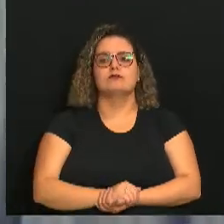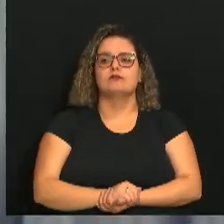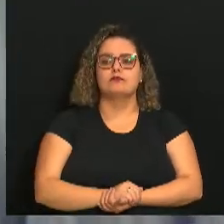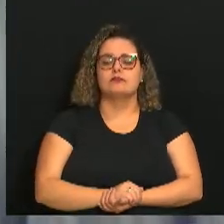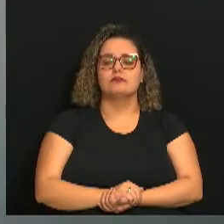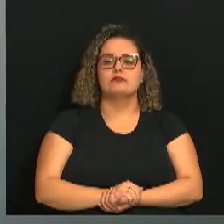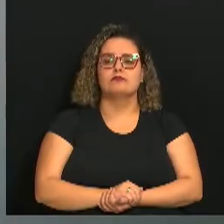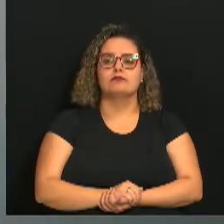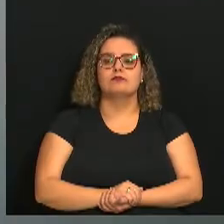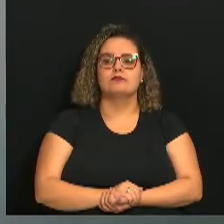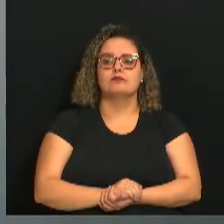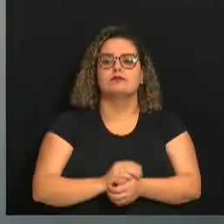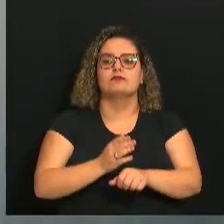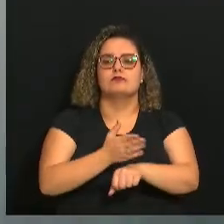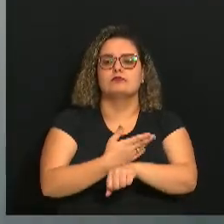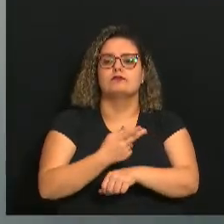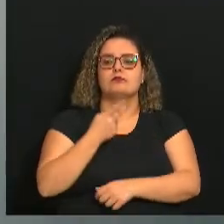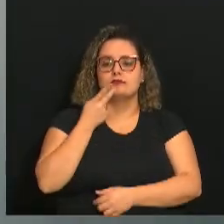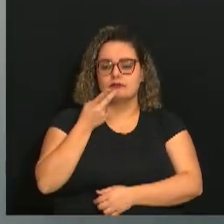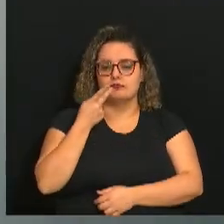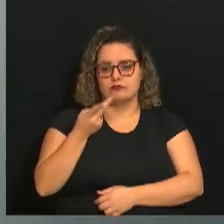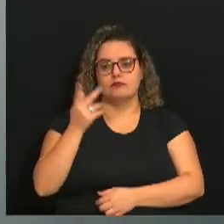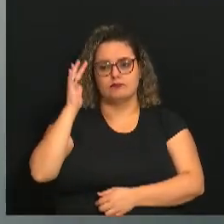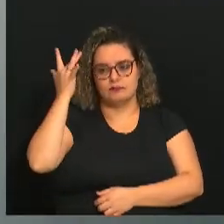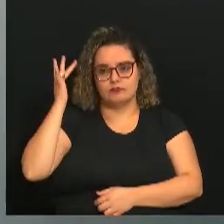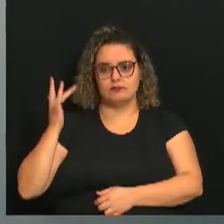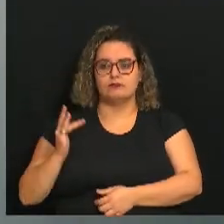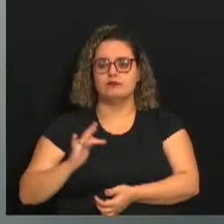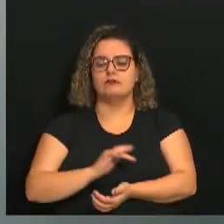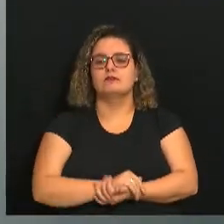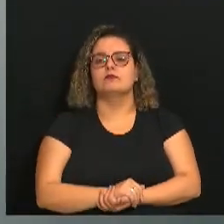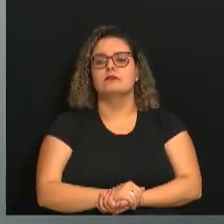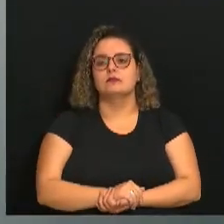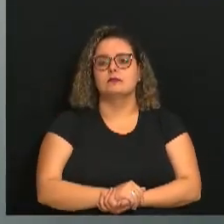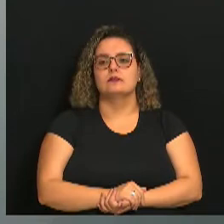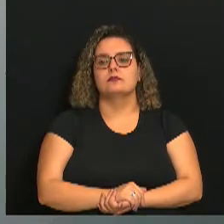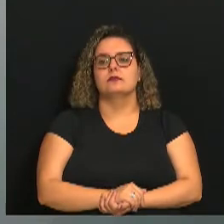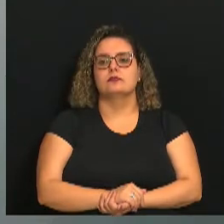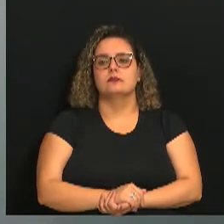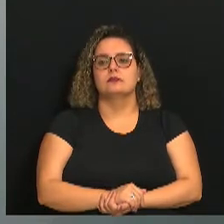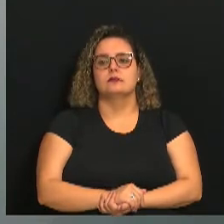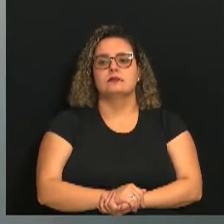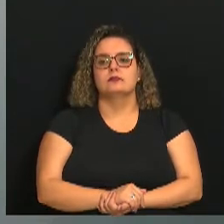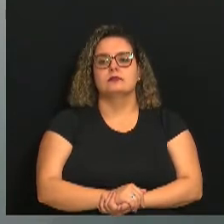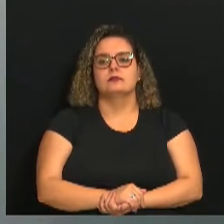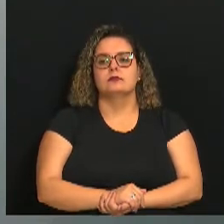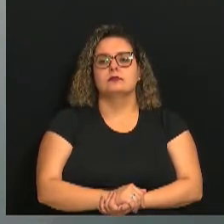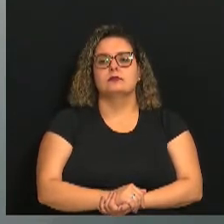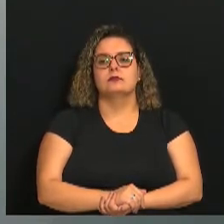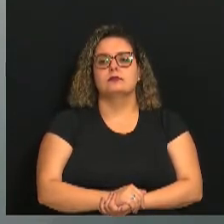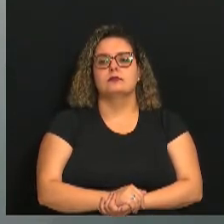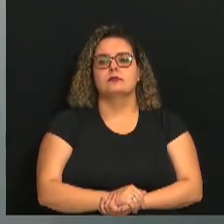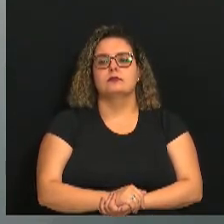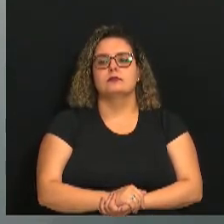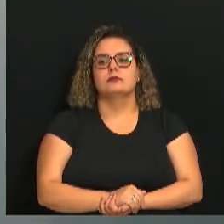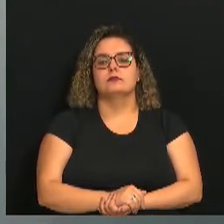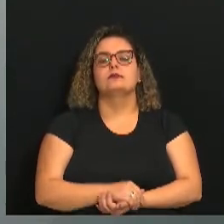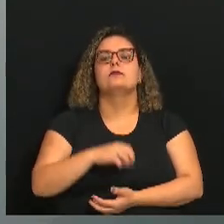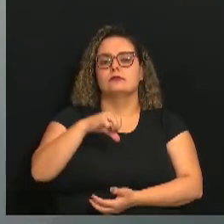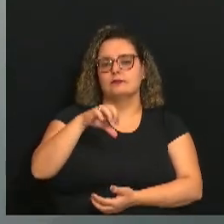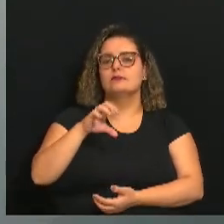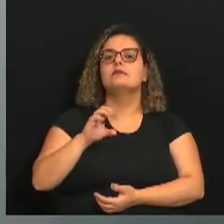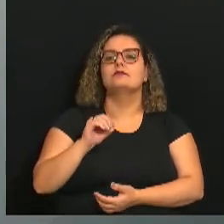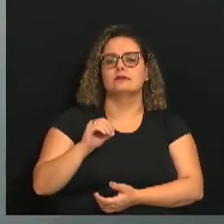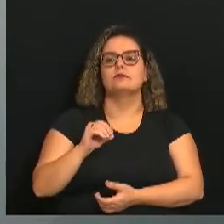Antes de responder as questões que a vereadora aqui colocou, também quero fazer por aí a questão dos 90 anos aí do